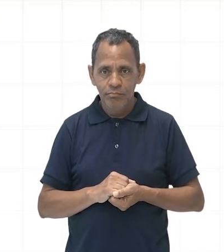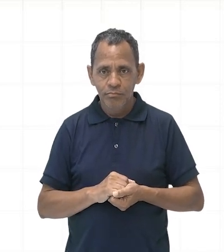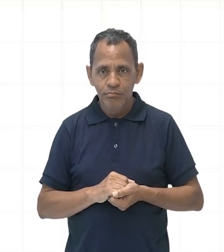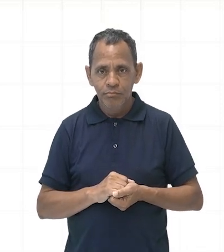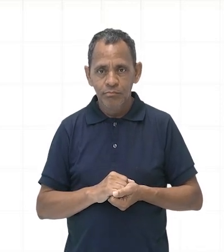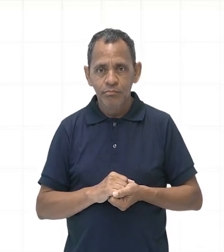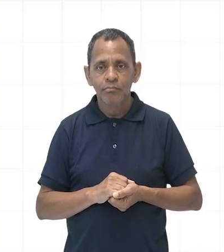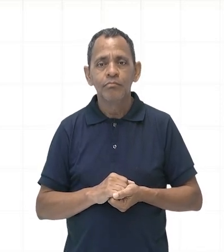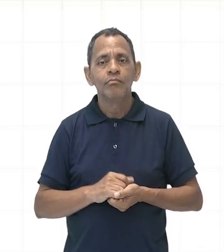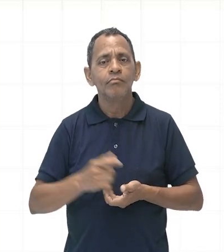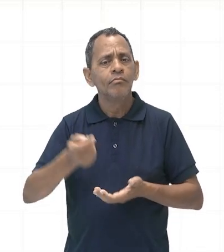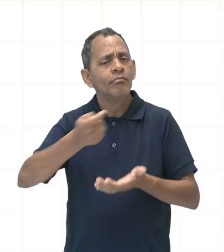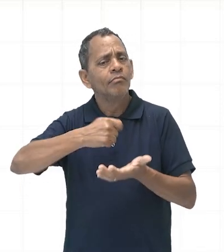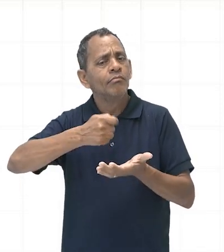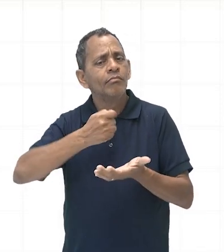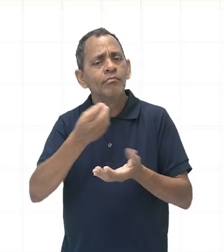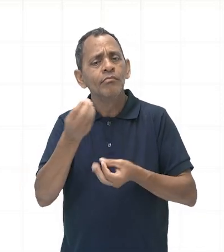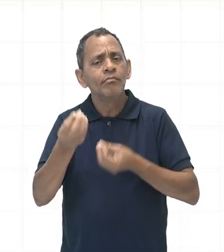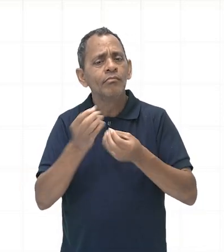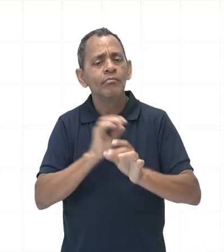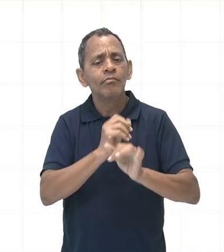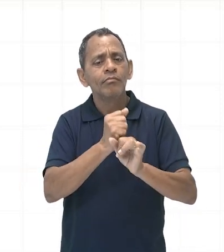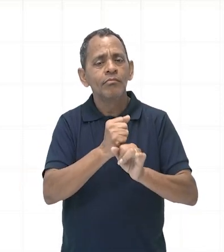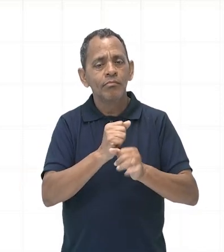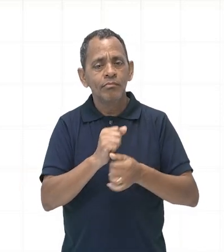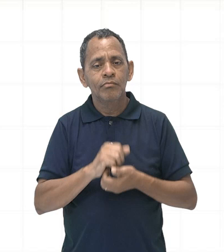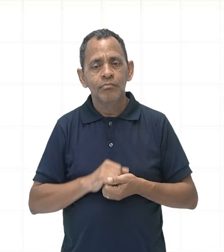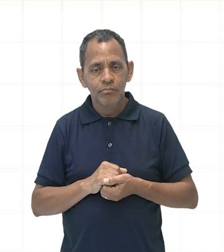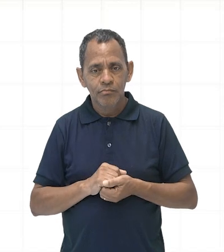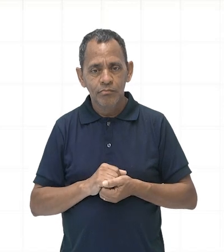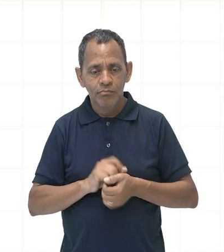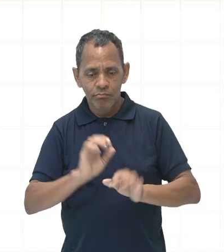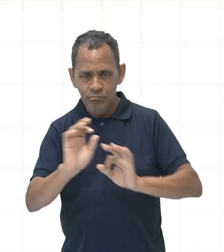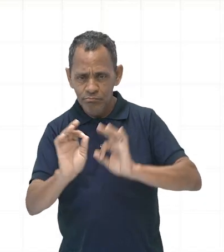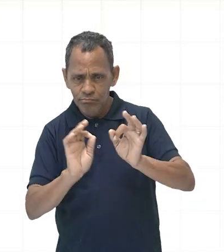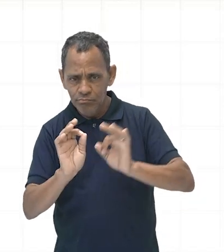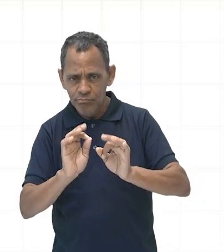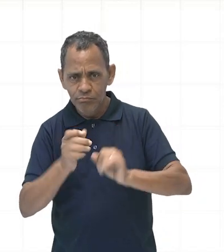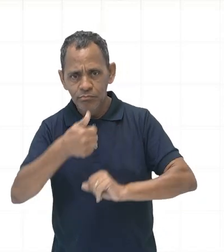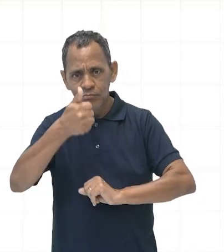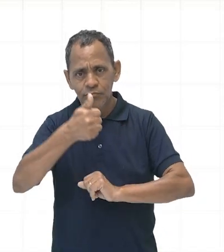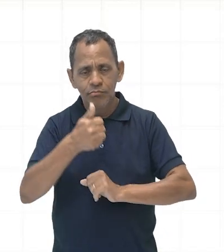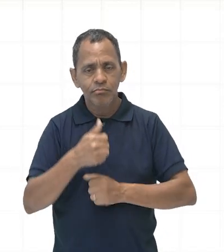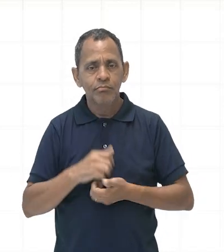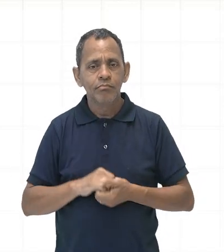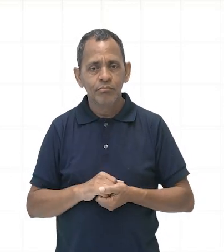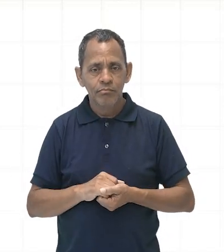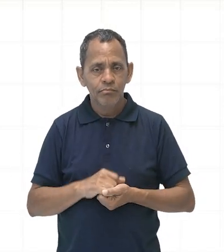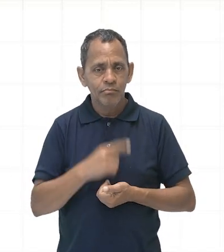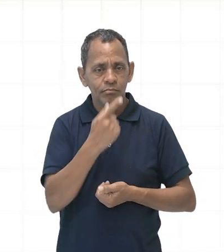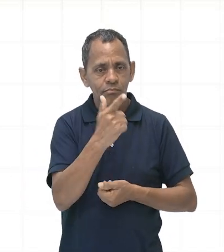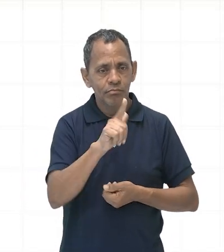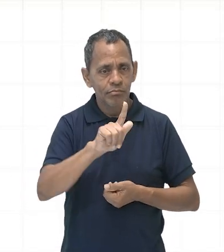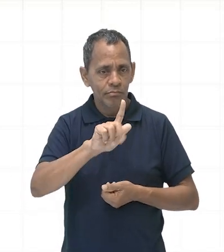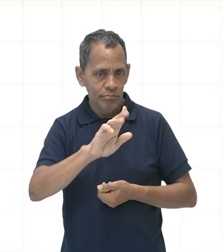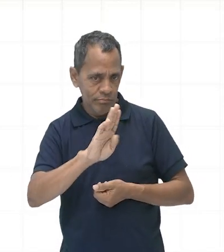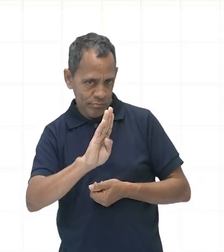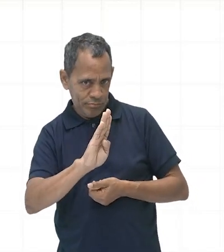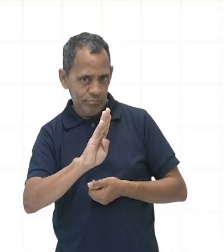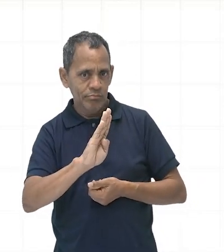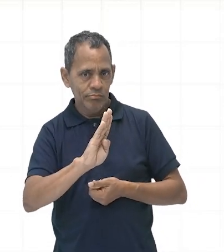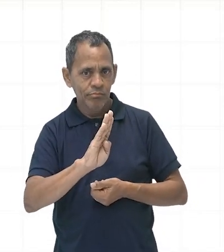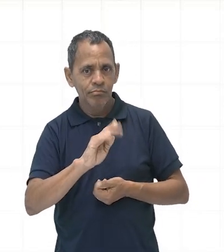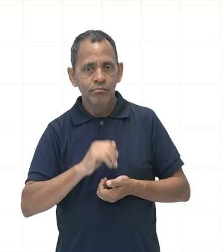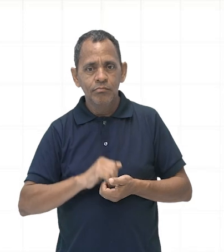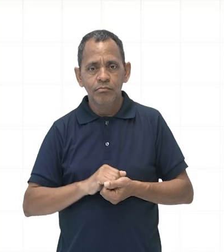vou escrever qual é a conta, né? Eu vou ter aqui, ó, 1, que é 1 gigabyte, né? Eu vou